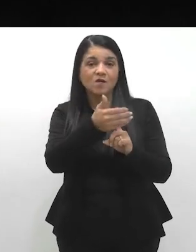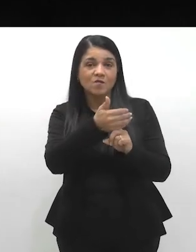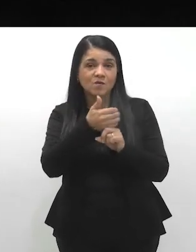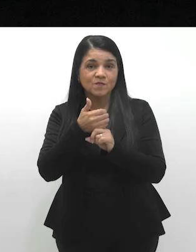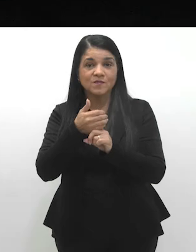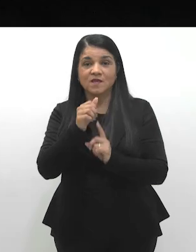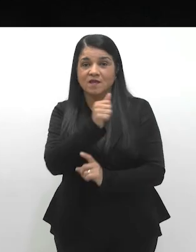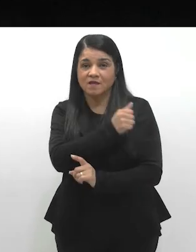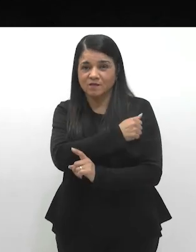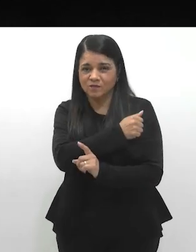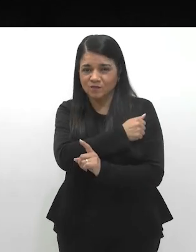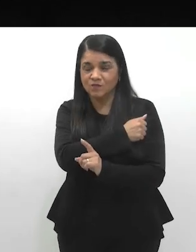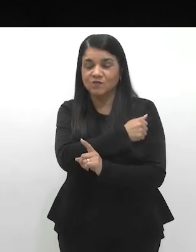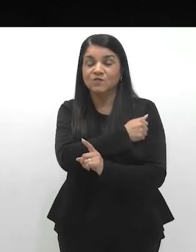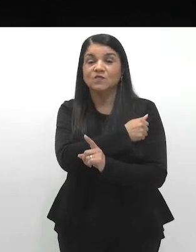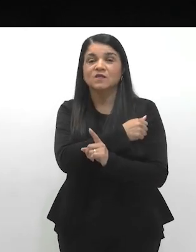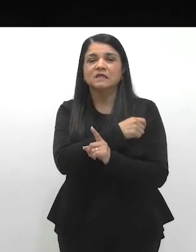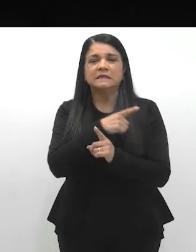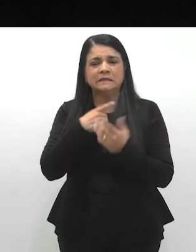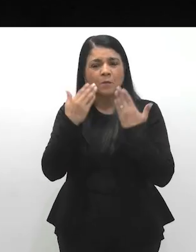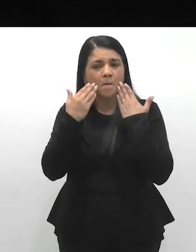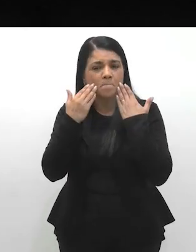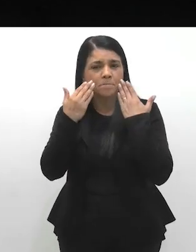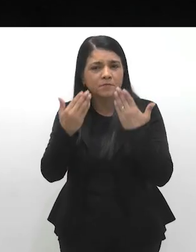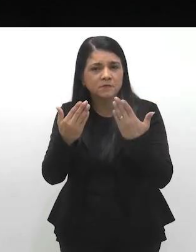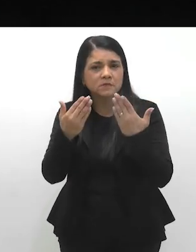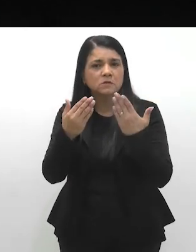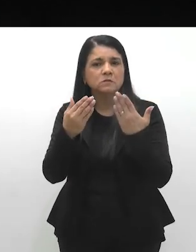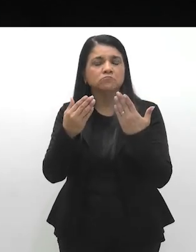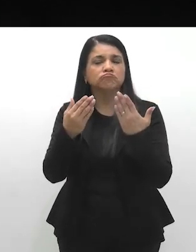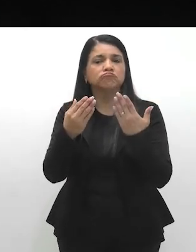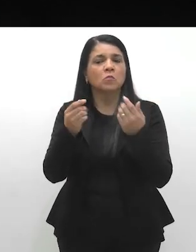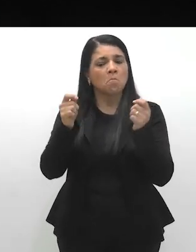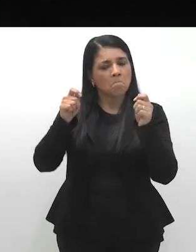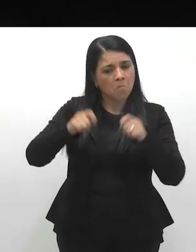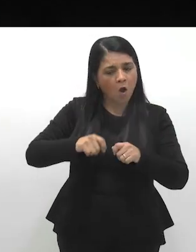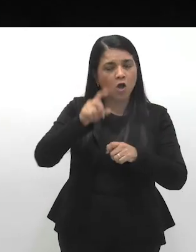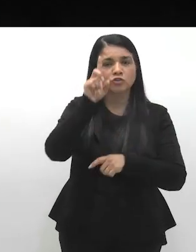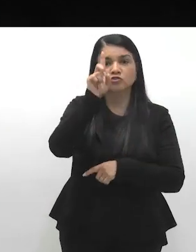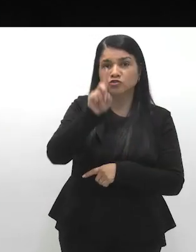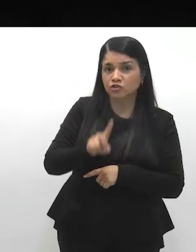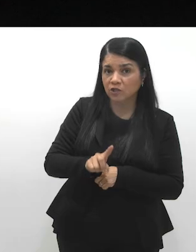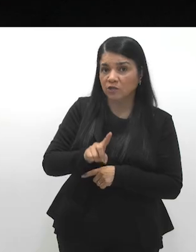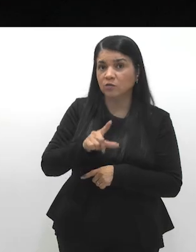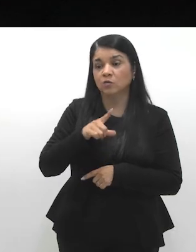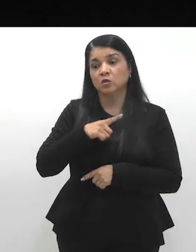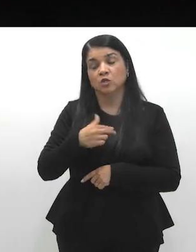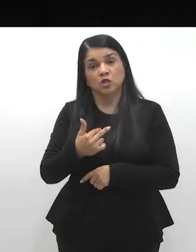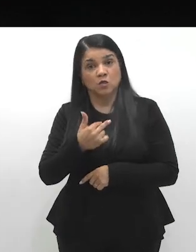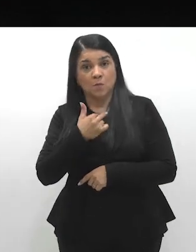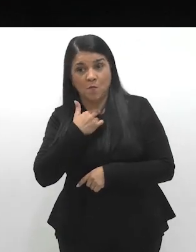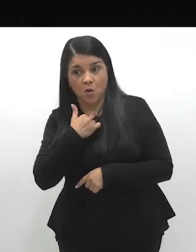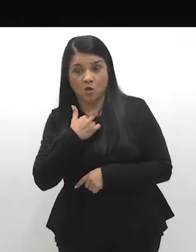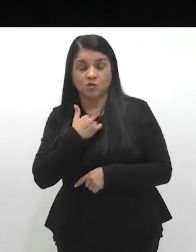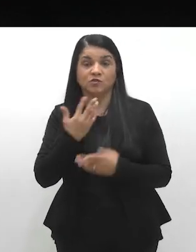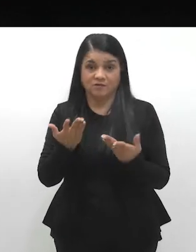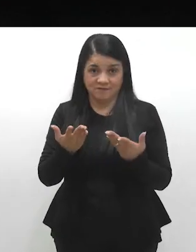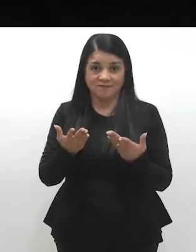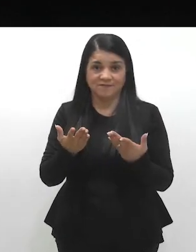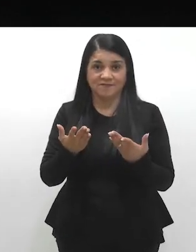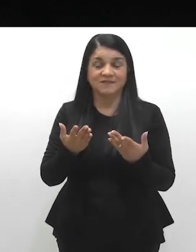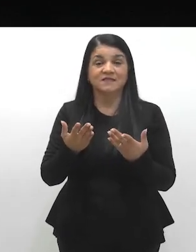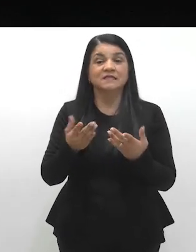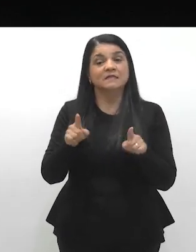nessa recepção dos nossos alunos, a gente faz toda uma apresentação do que ele tem direito, do que ele pode, onde é que ele pode